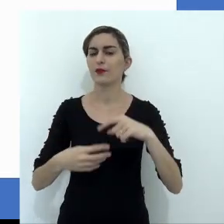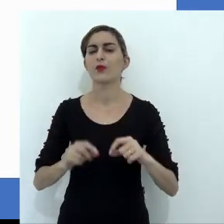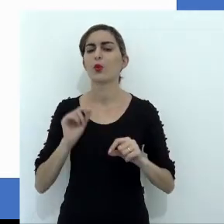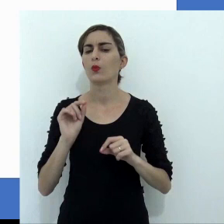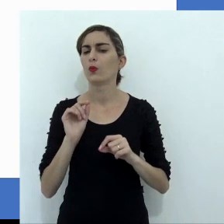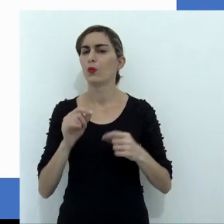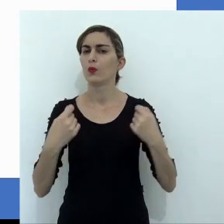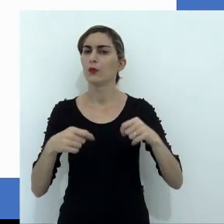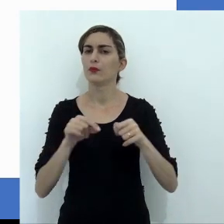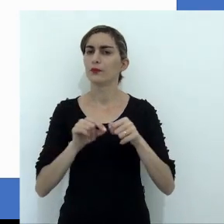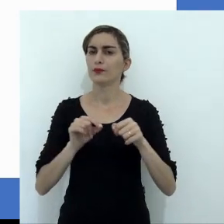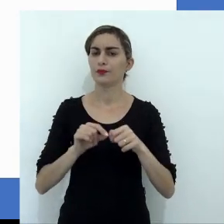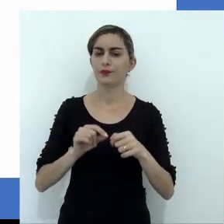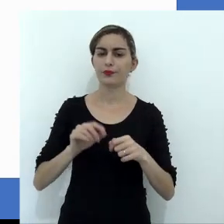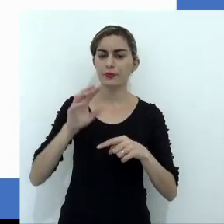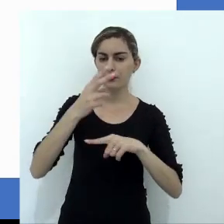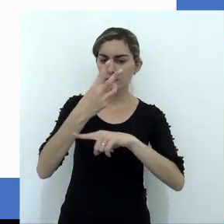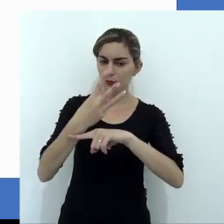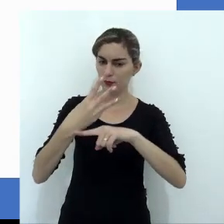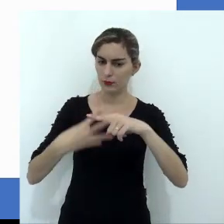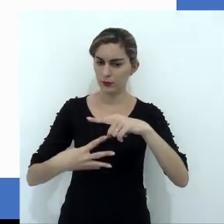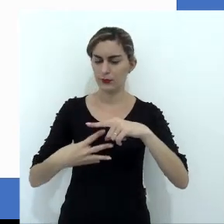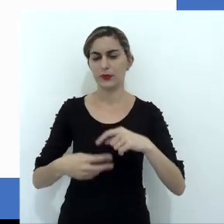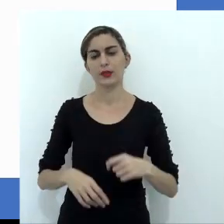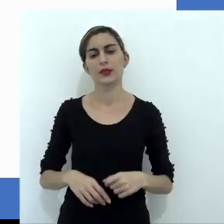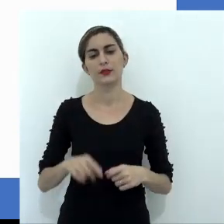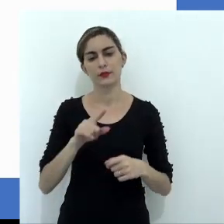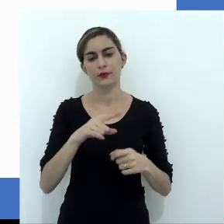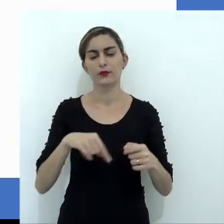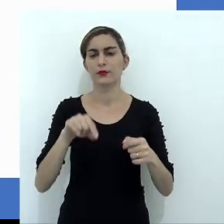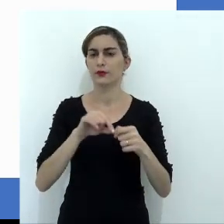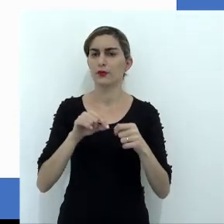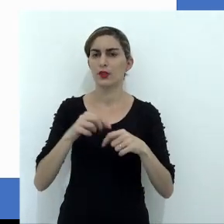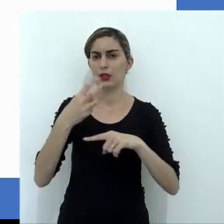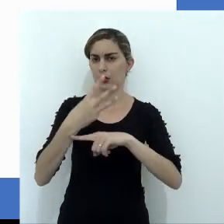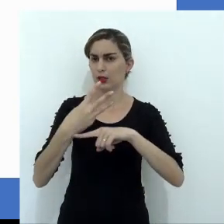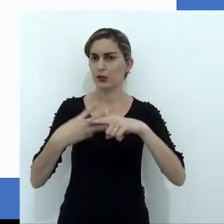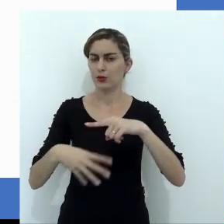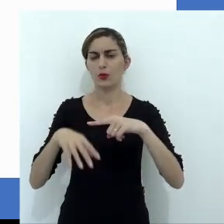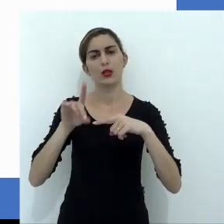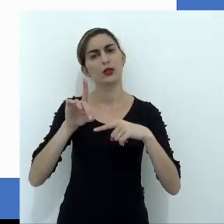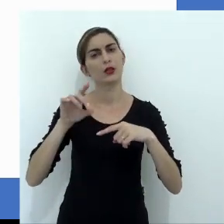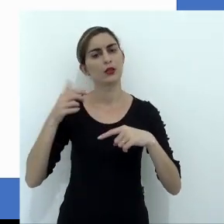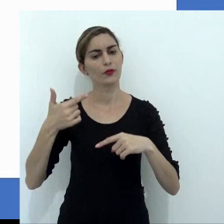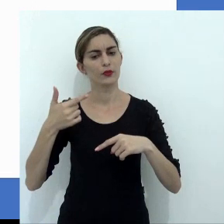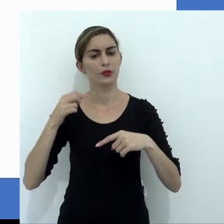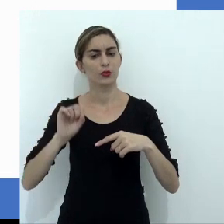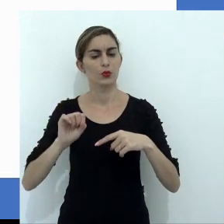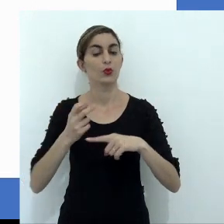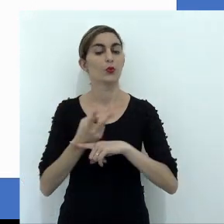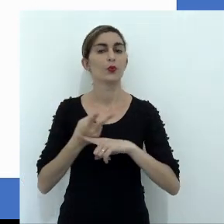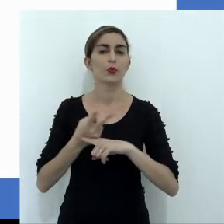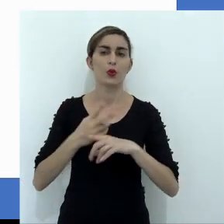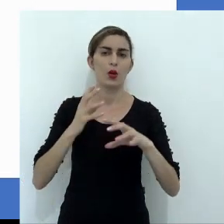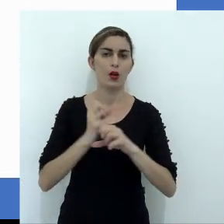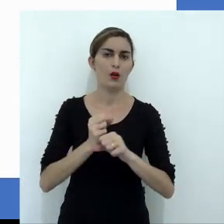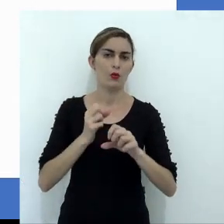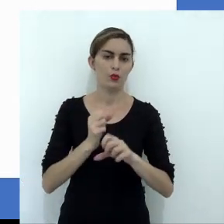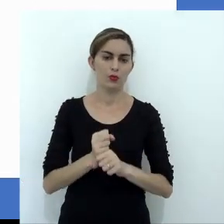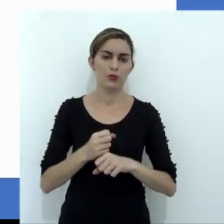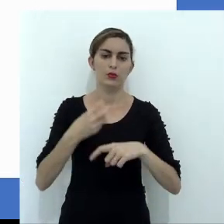Então, o que é que a gente tem que fazer? Pegar essa fração 3/4 e dizer assim, olha, o que é que eu estou procurando mesmo? Eu estou procurando